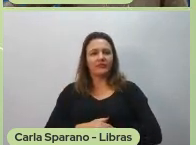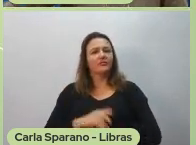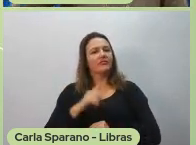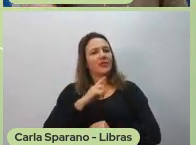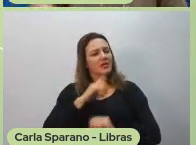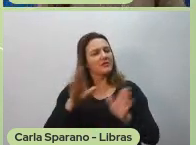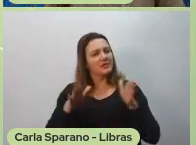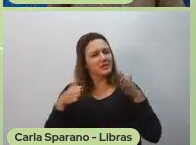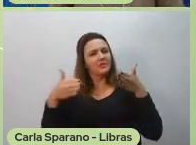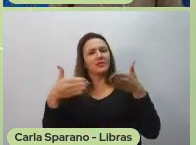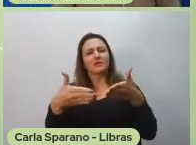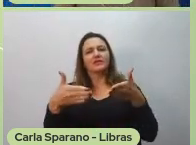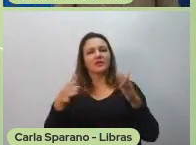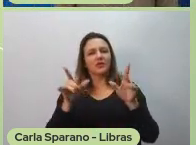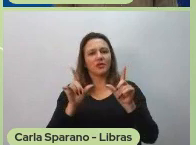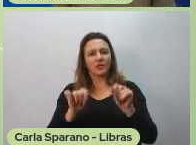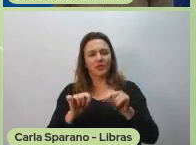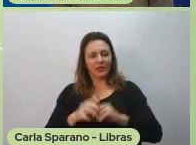especificamente